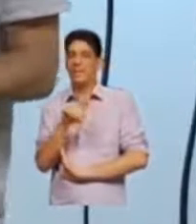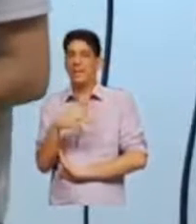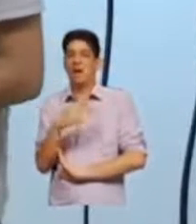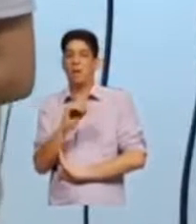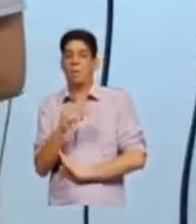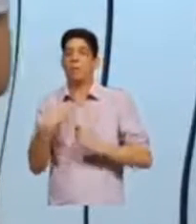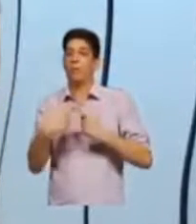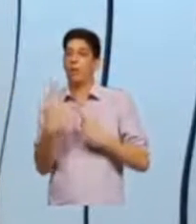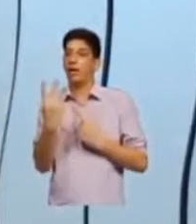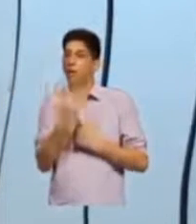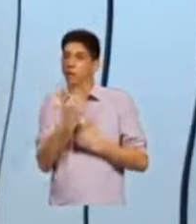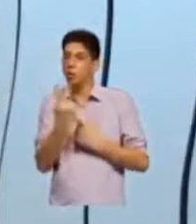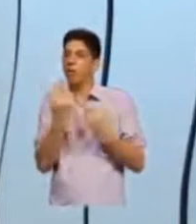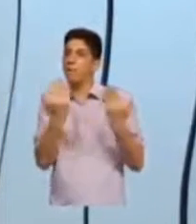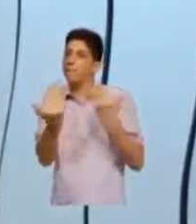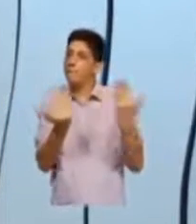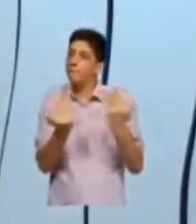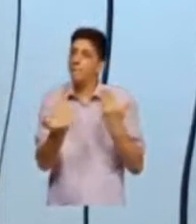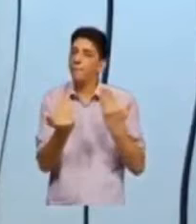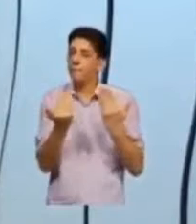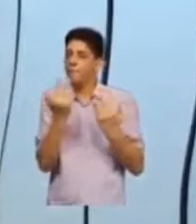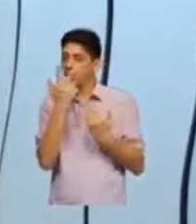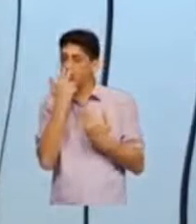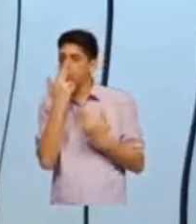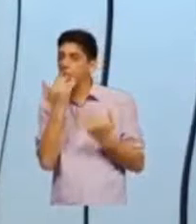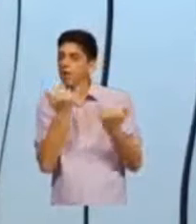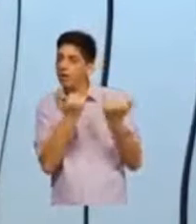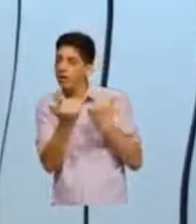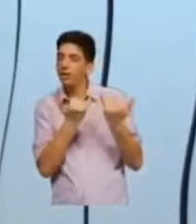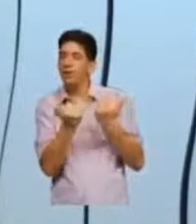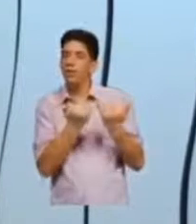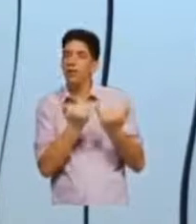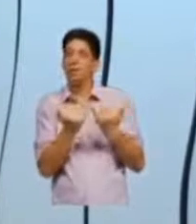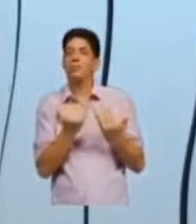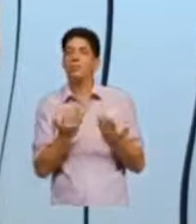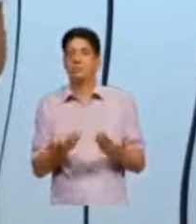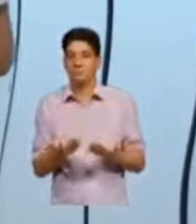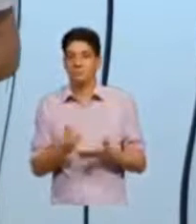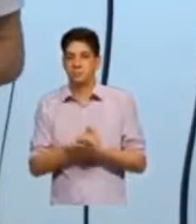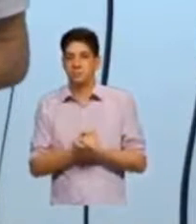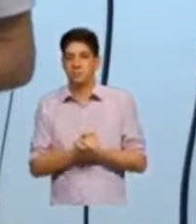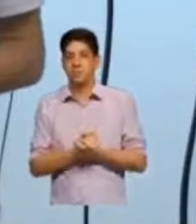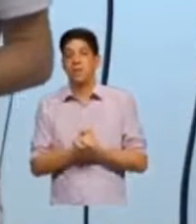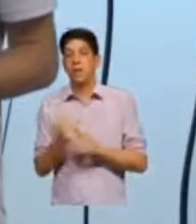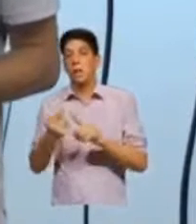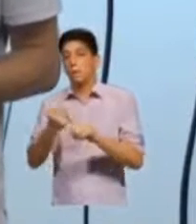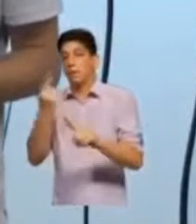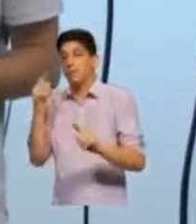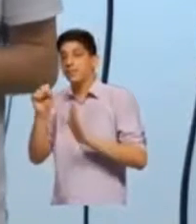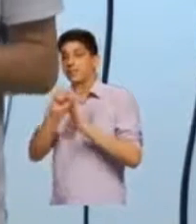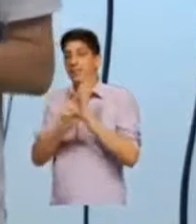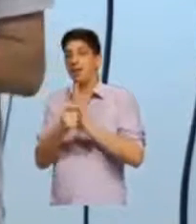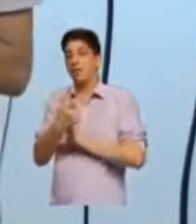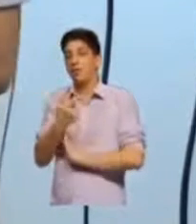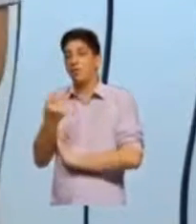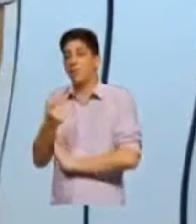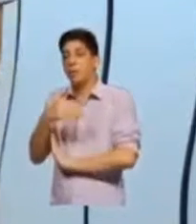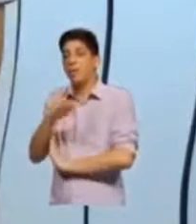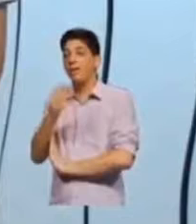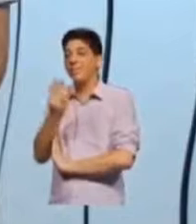registros. E ela matou só no século XX 300 milhões de pessoas, é a estimativa,